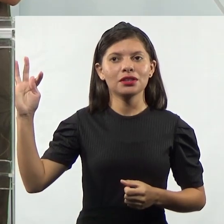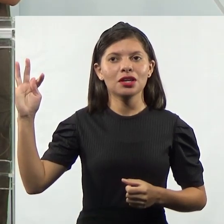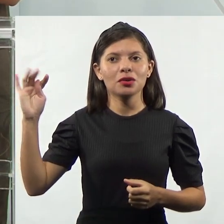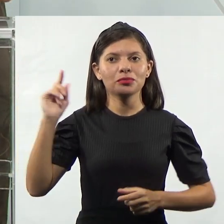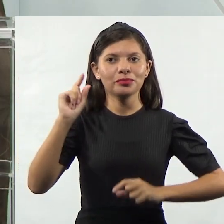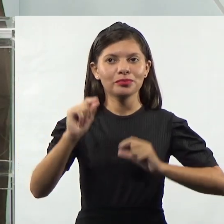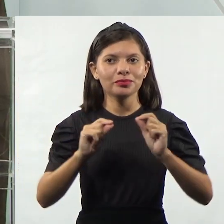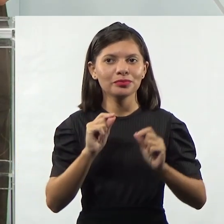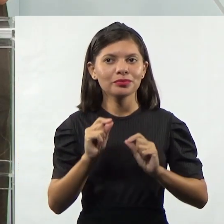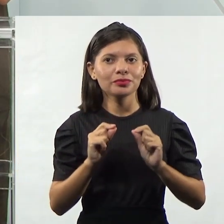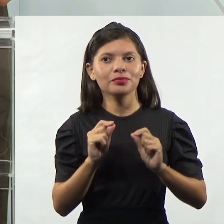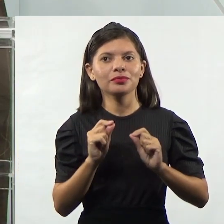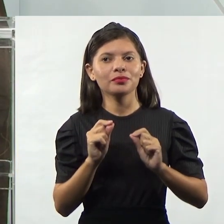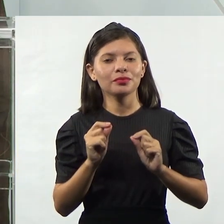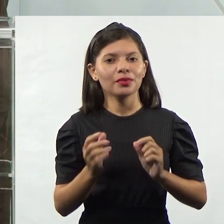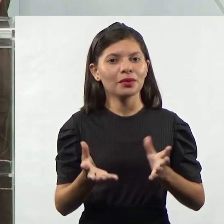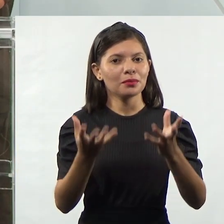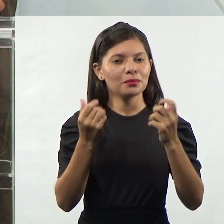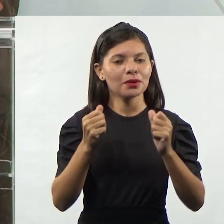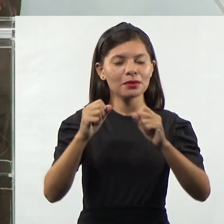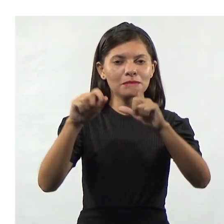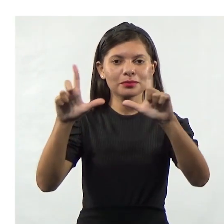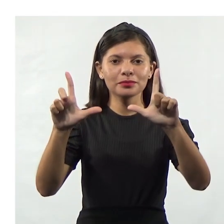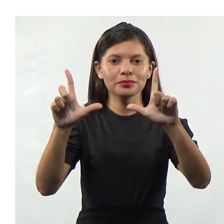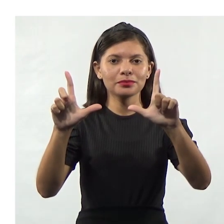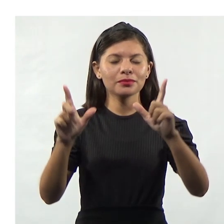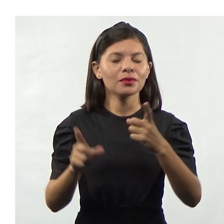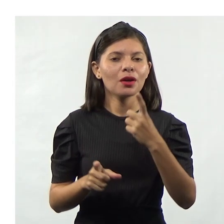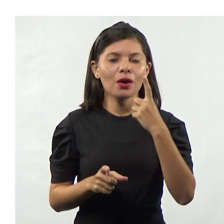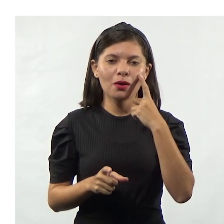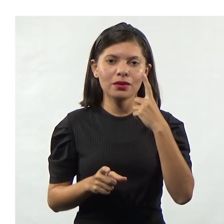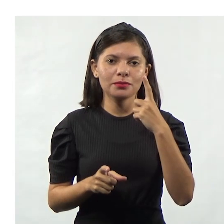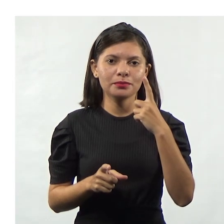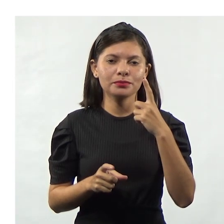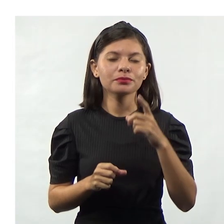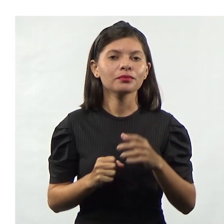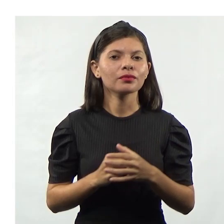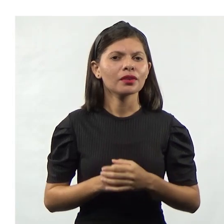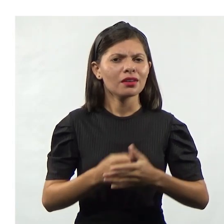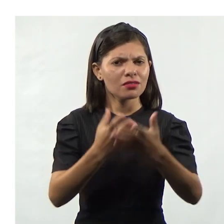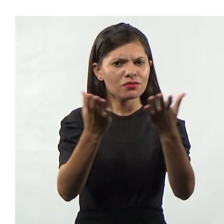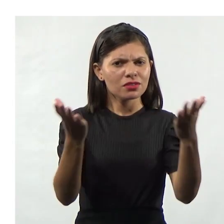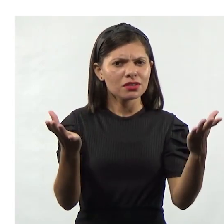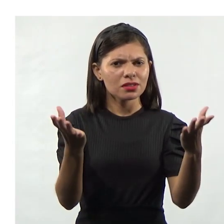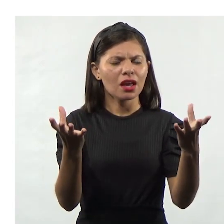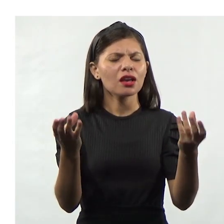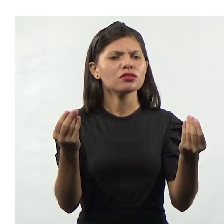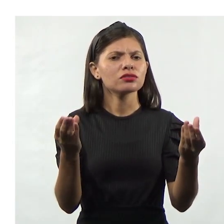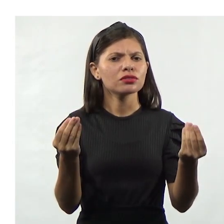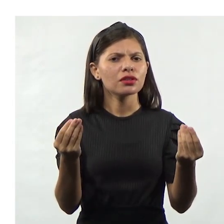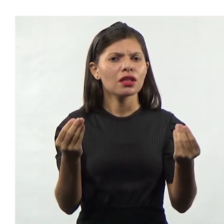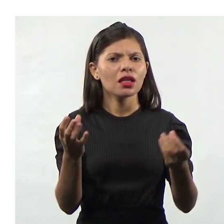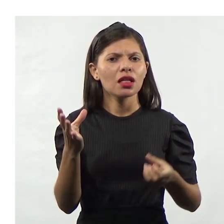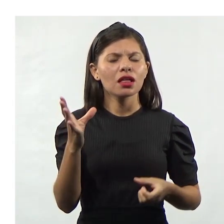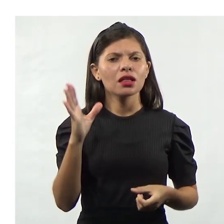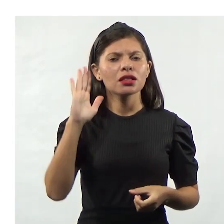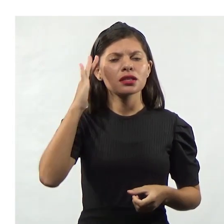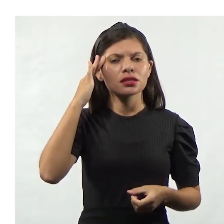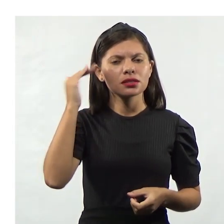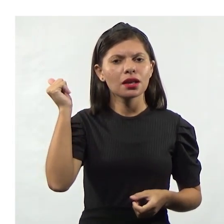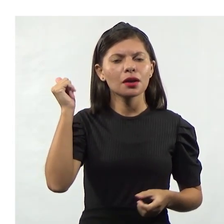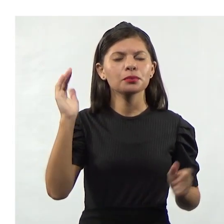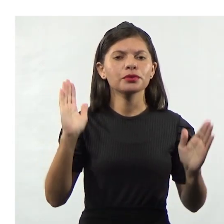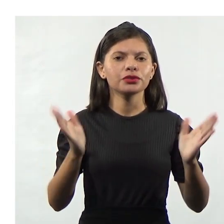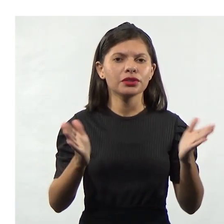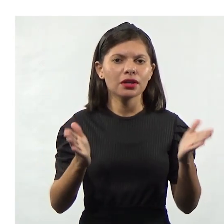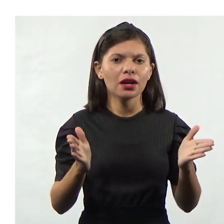princípios licitatórios. Bora para o slide. Olha, muitos de vocês já devem saber que